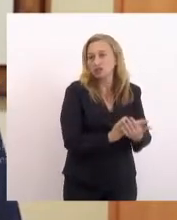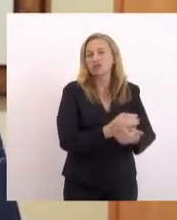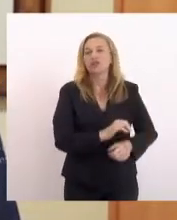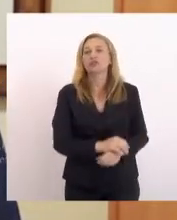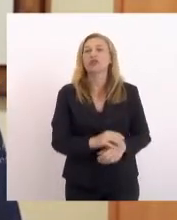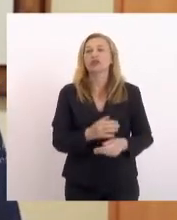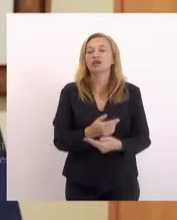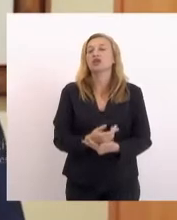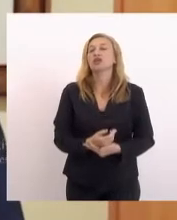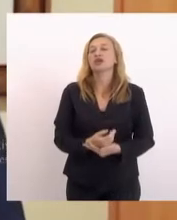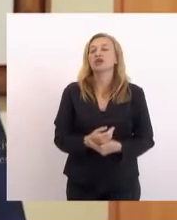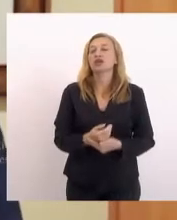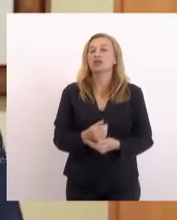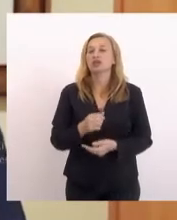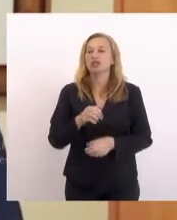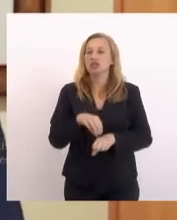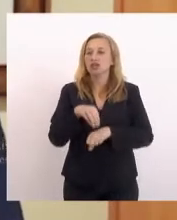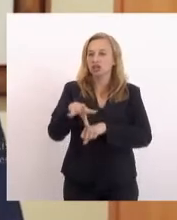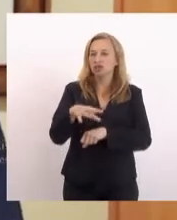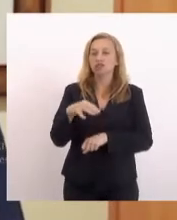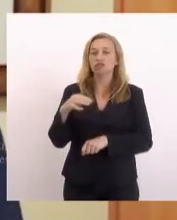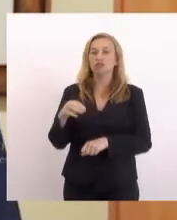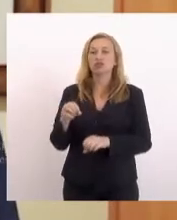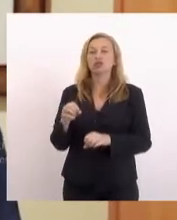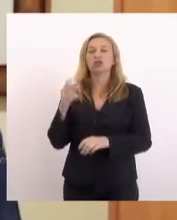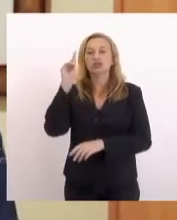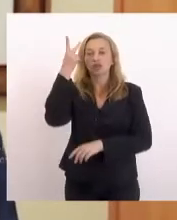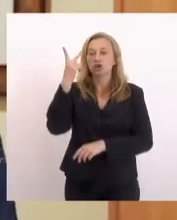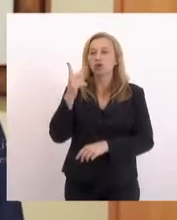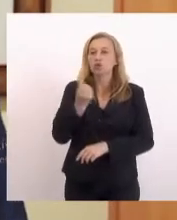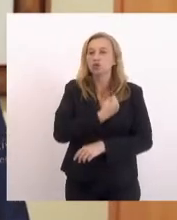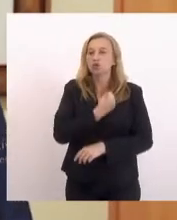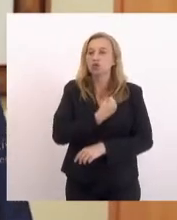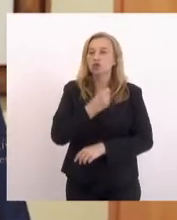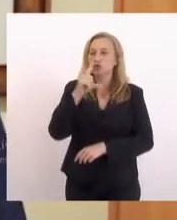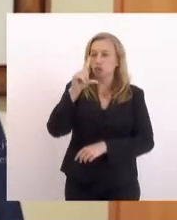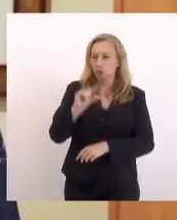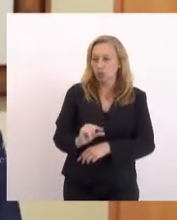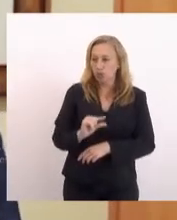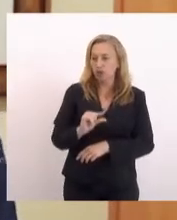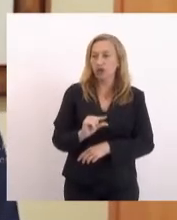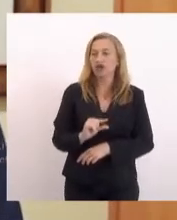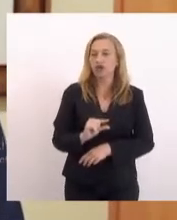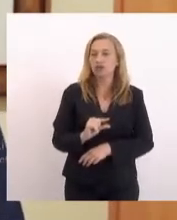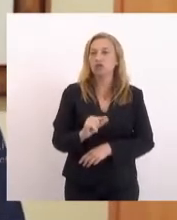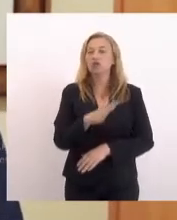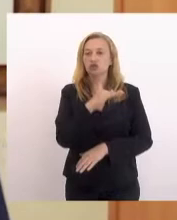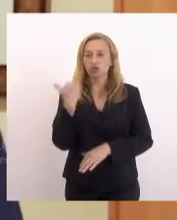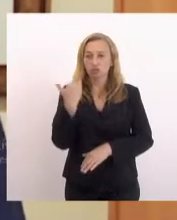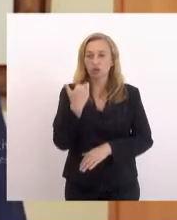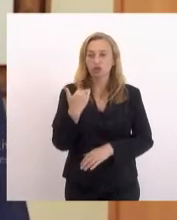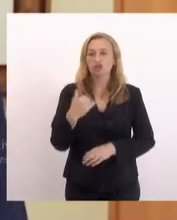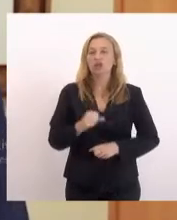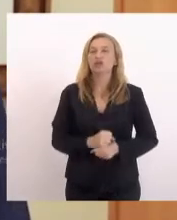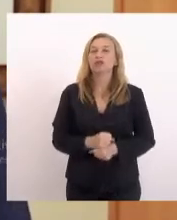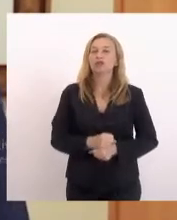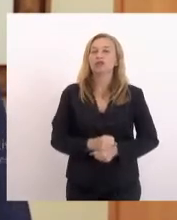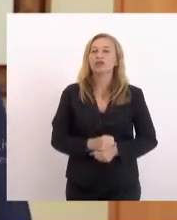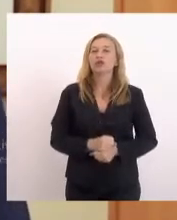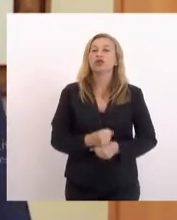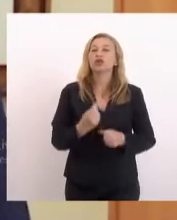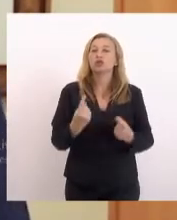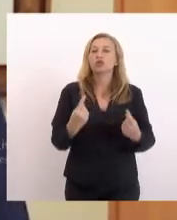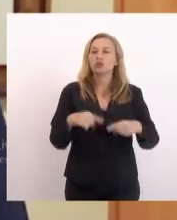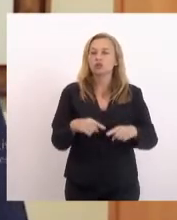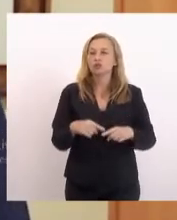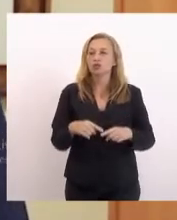melhores indicadores da história, com o menor número de homicídios em 31 anos, uma queda de 6%. No combate às